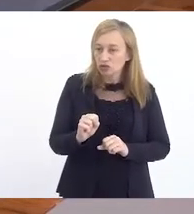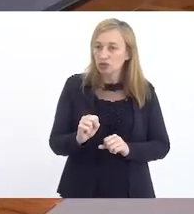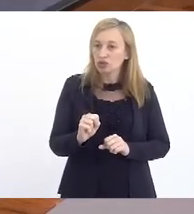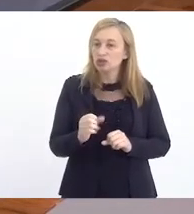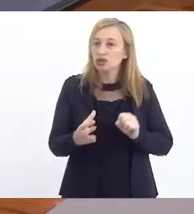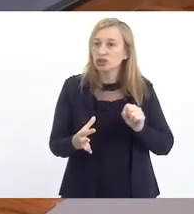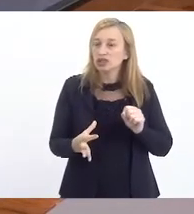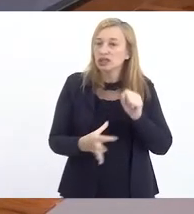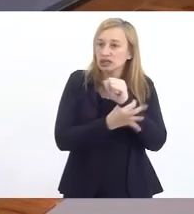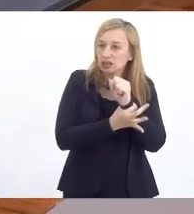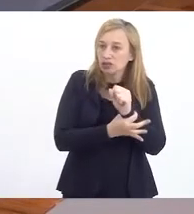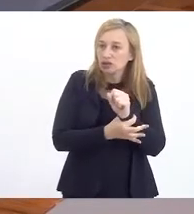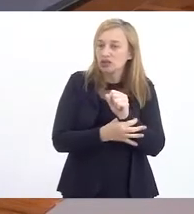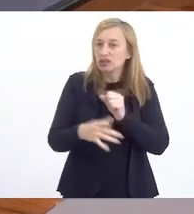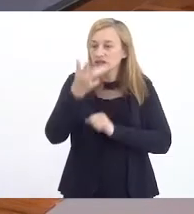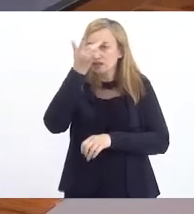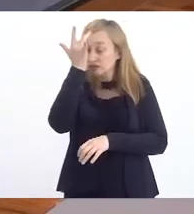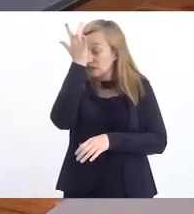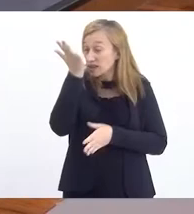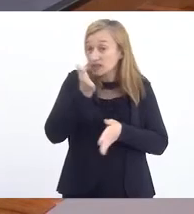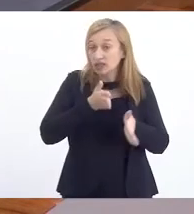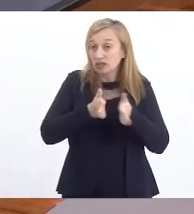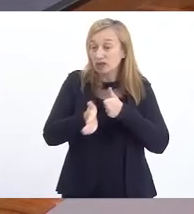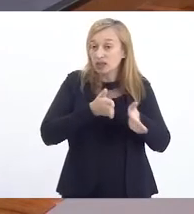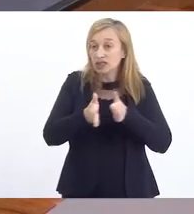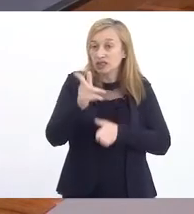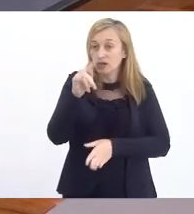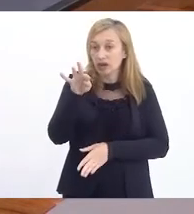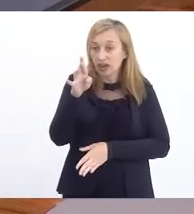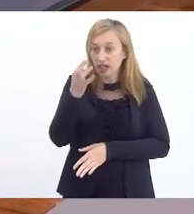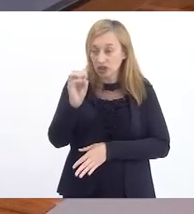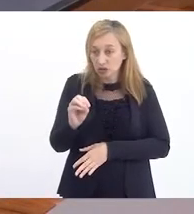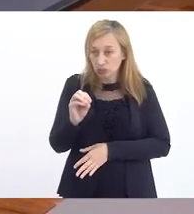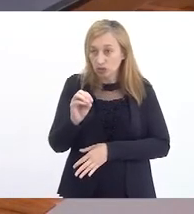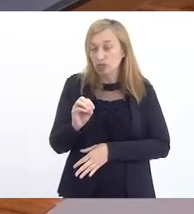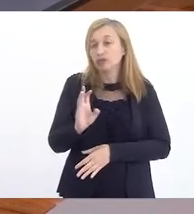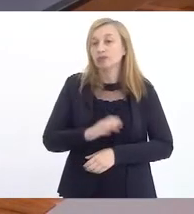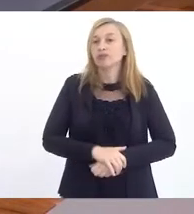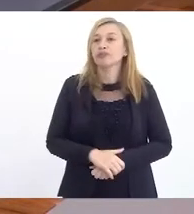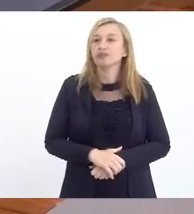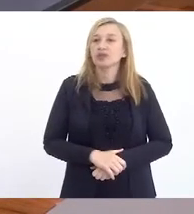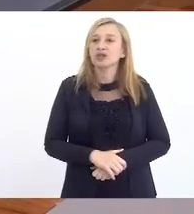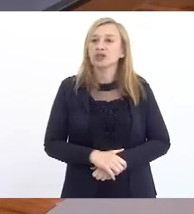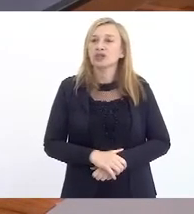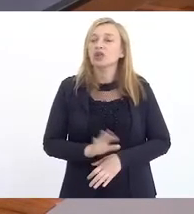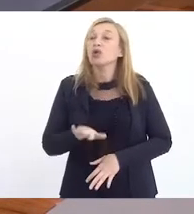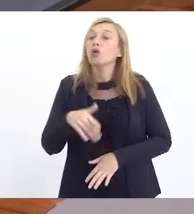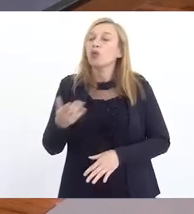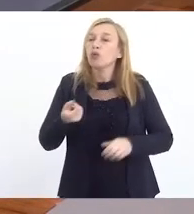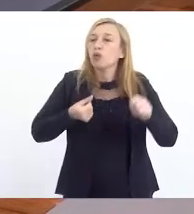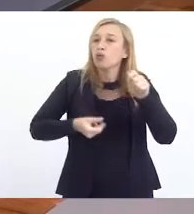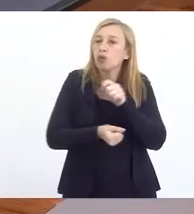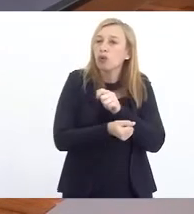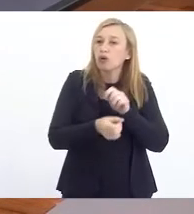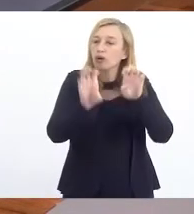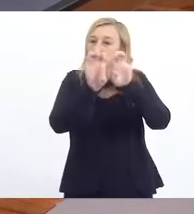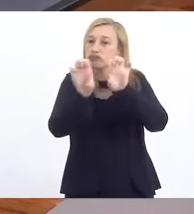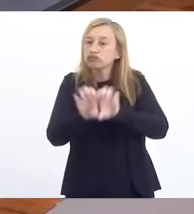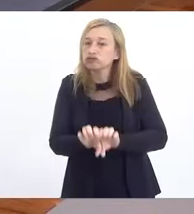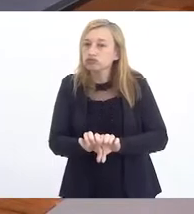que facilite o acesso ao crédito, como você citou aqui, o PRONAMP. Bom, quanto ao investimento em